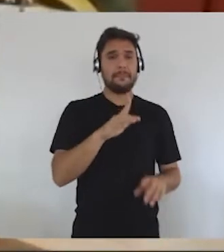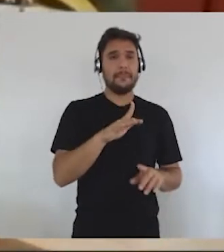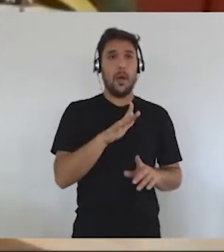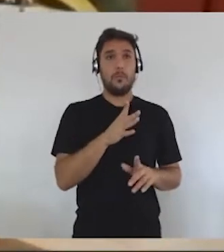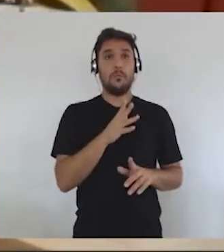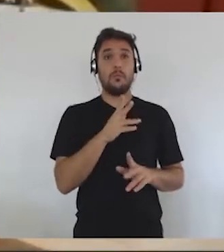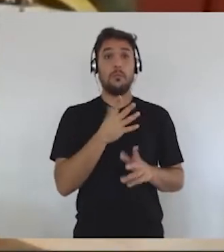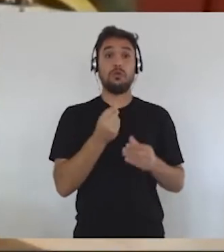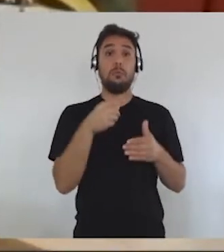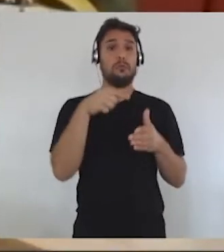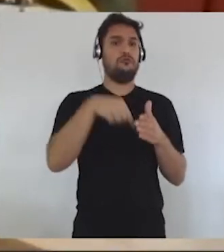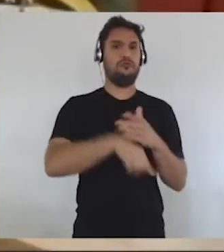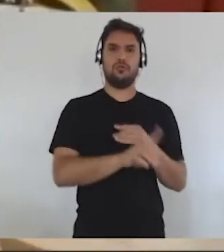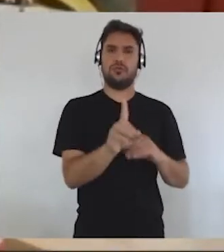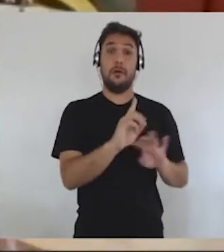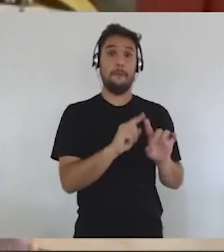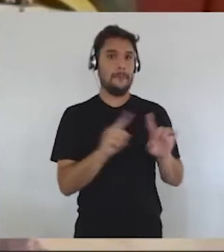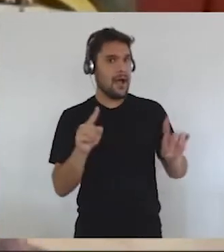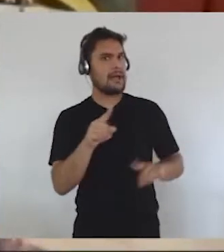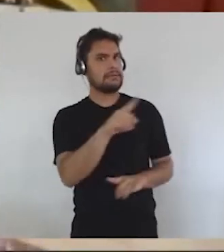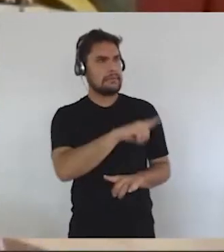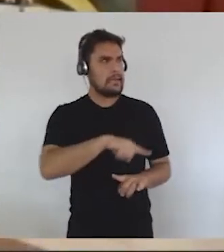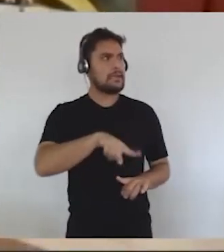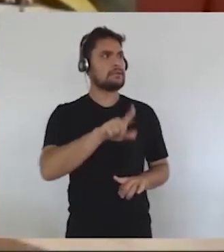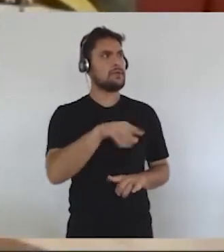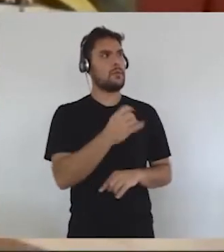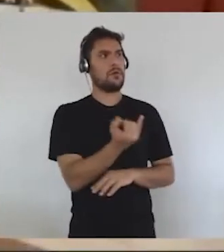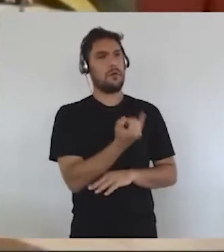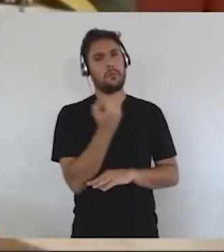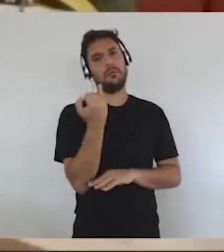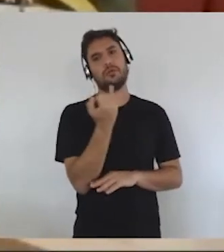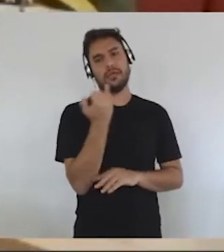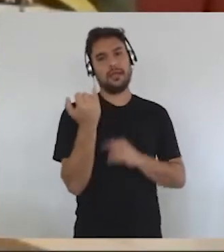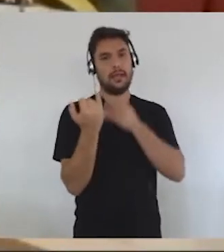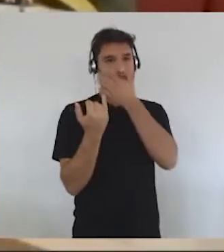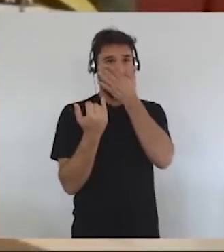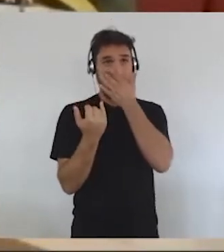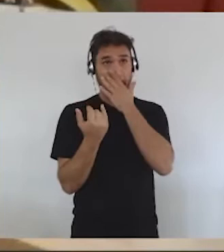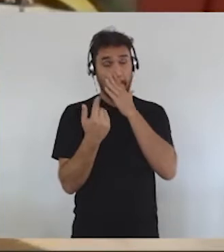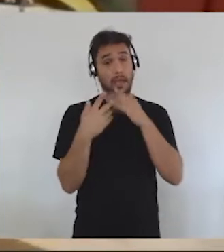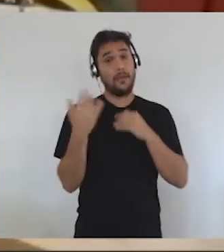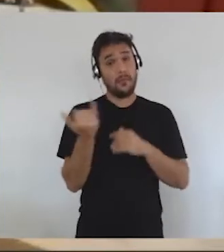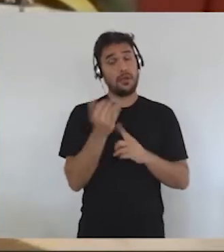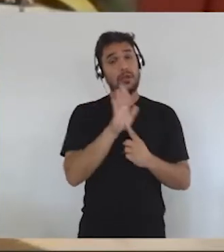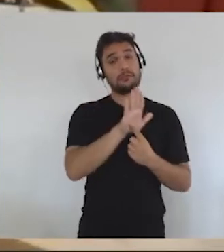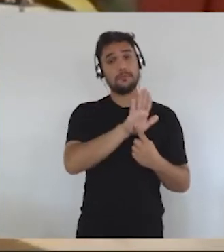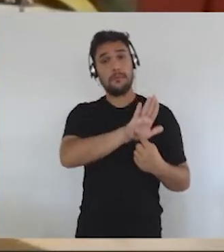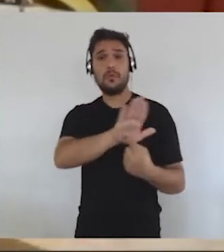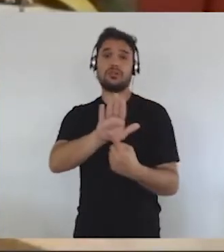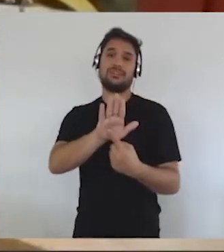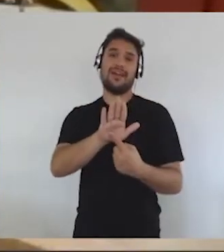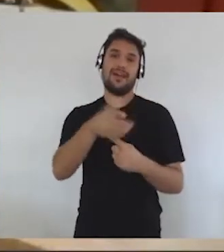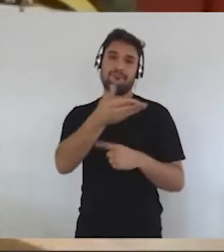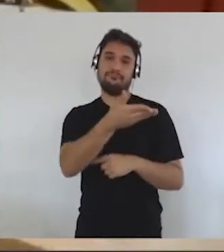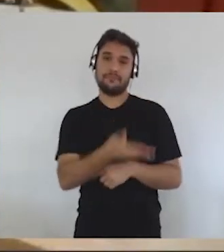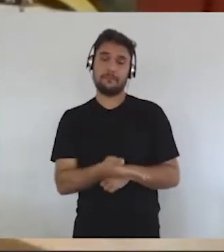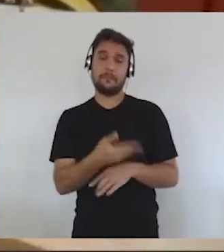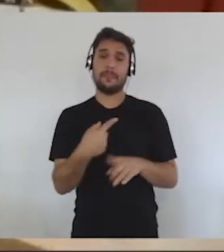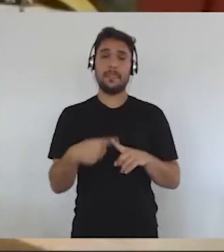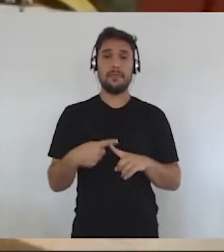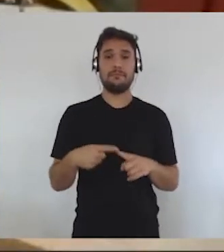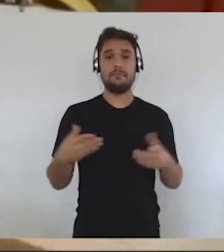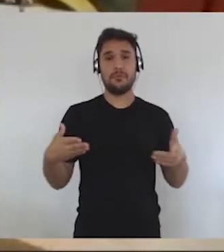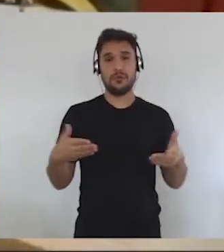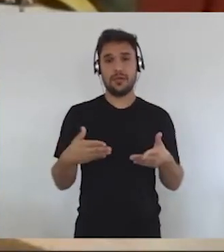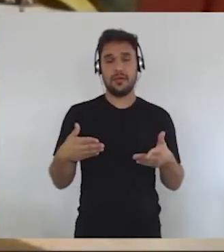eles são extremamente importantes e é muito bom que a gente chame a atenção, né? Porque